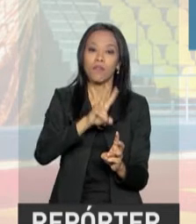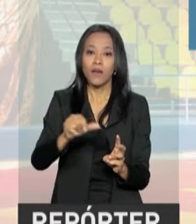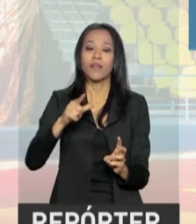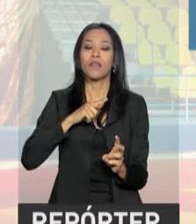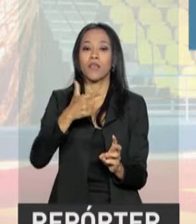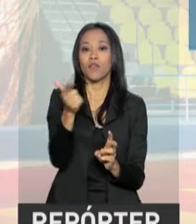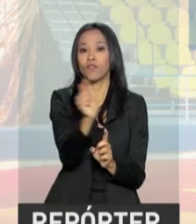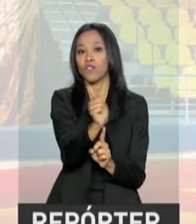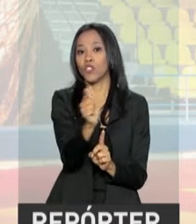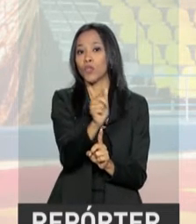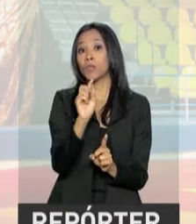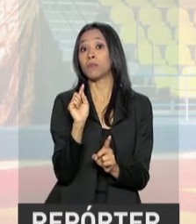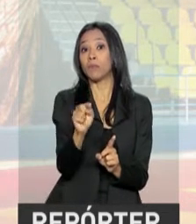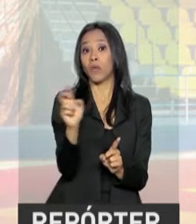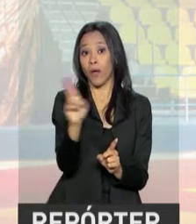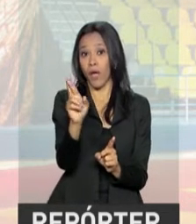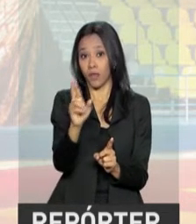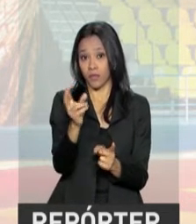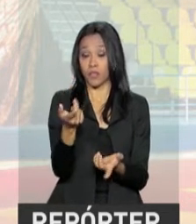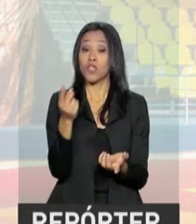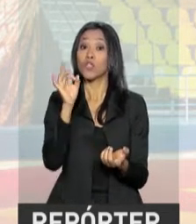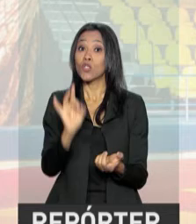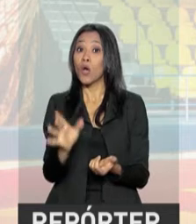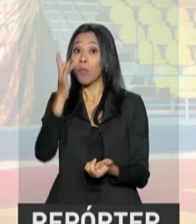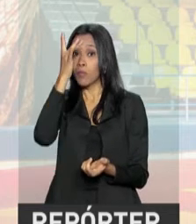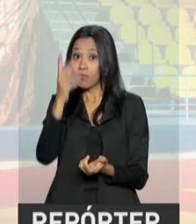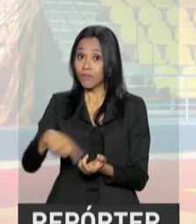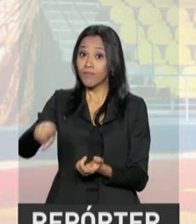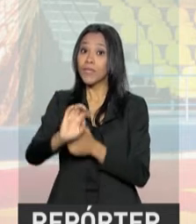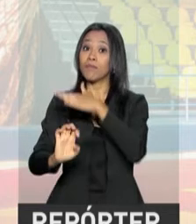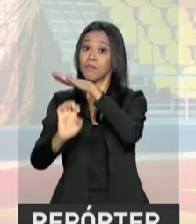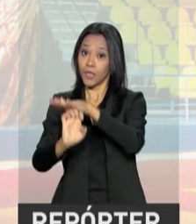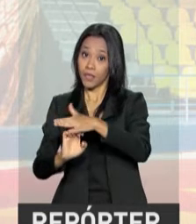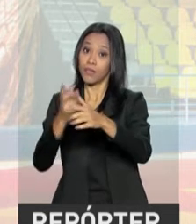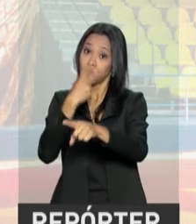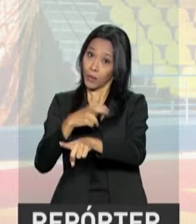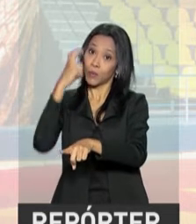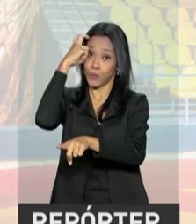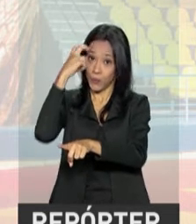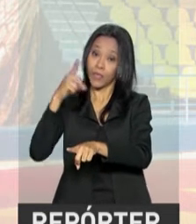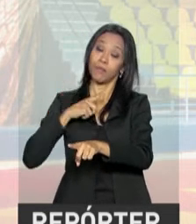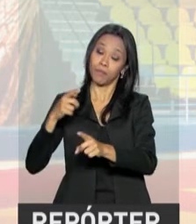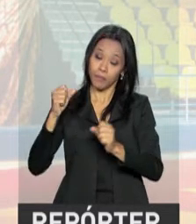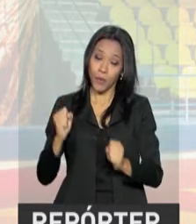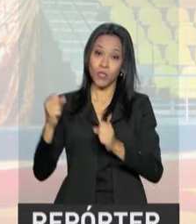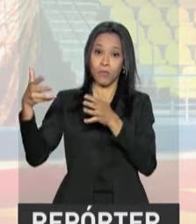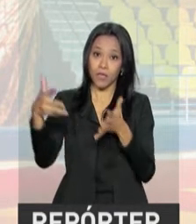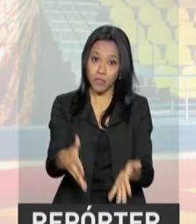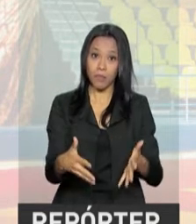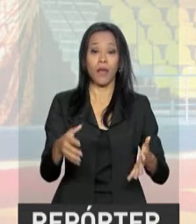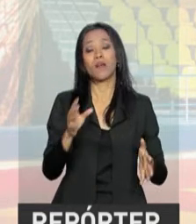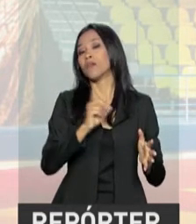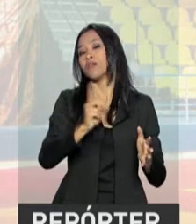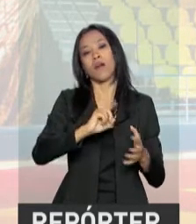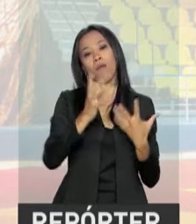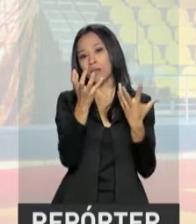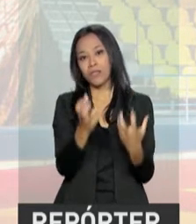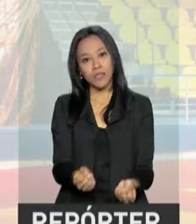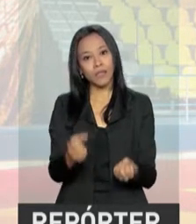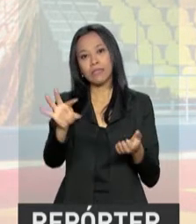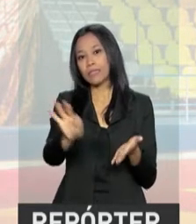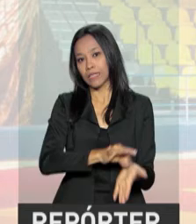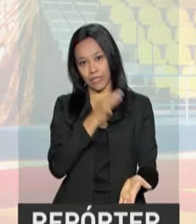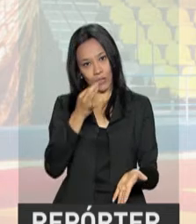mil reais. Somente pessoas jurídicas de natureza cultural poderão participar do prêmio. Não serão aceitas